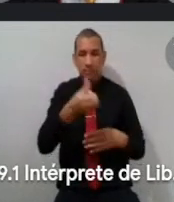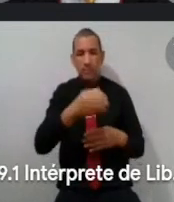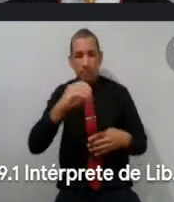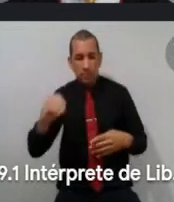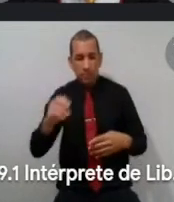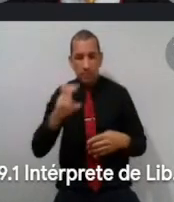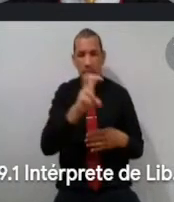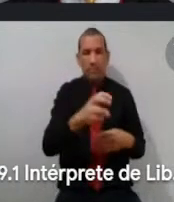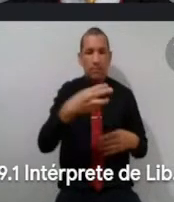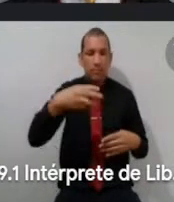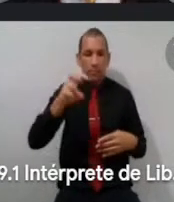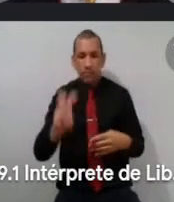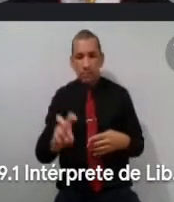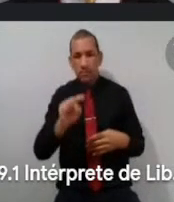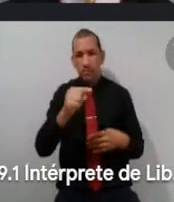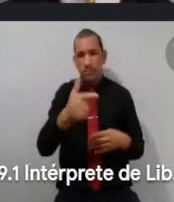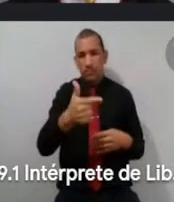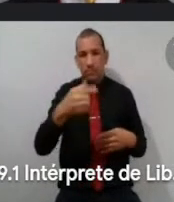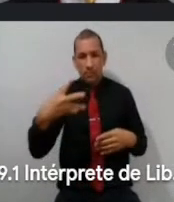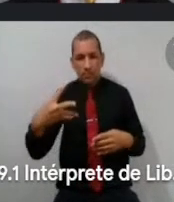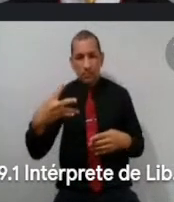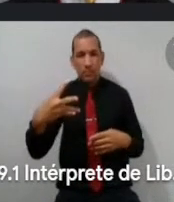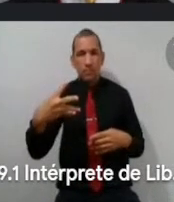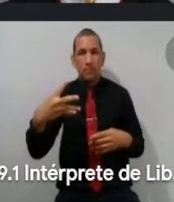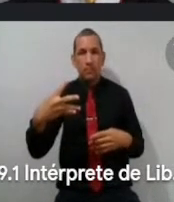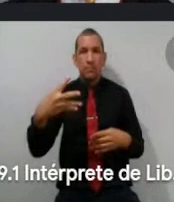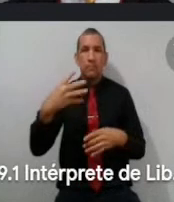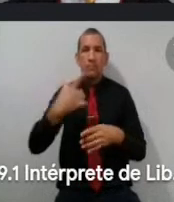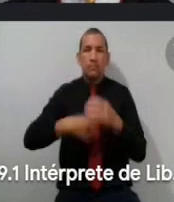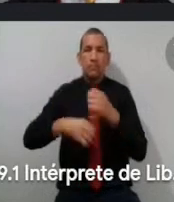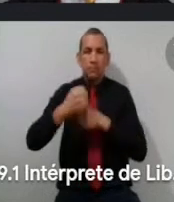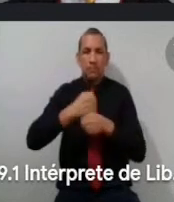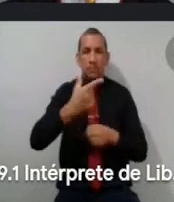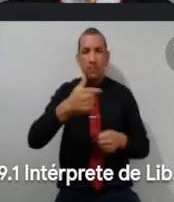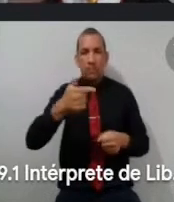67 556 do 24